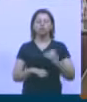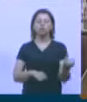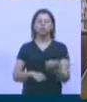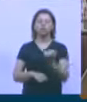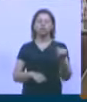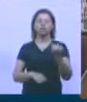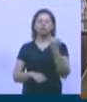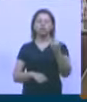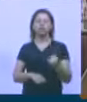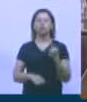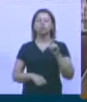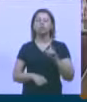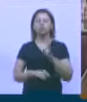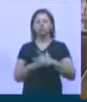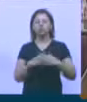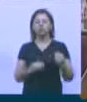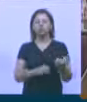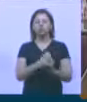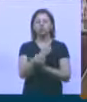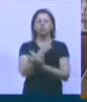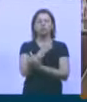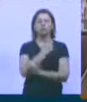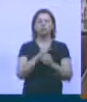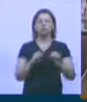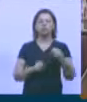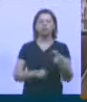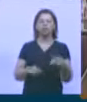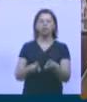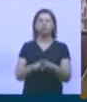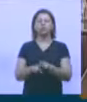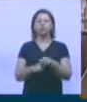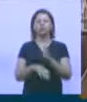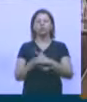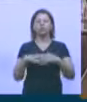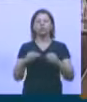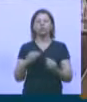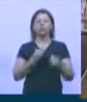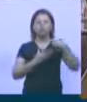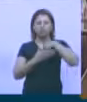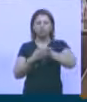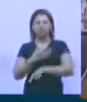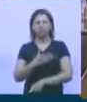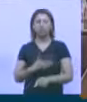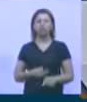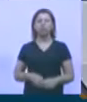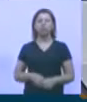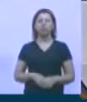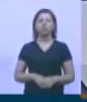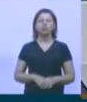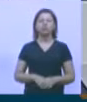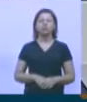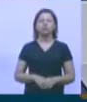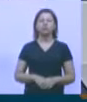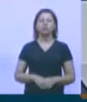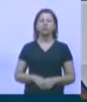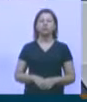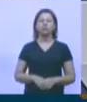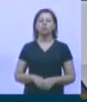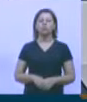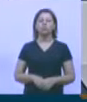nós necessitamos é a cura emocional, ou também chamada de cura interior. To complete the picture,